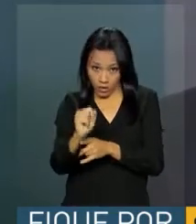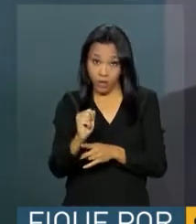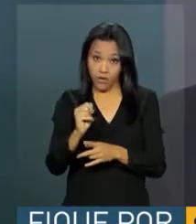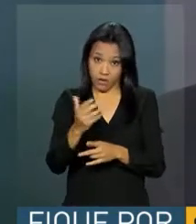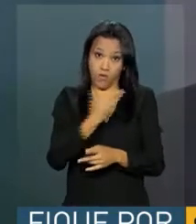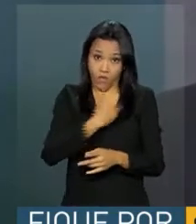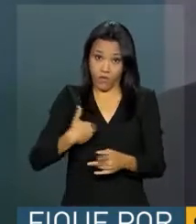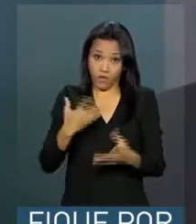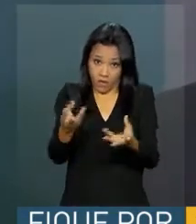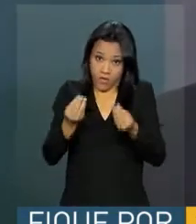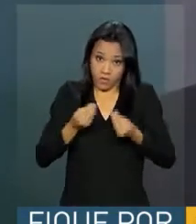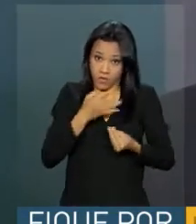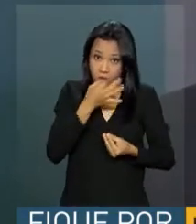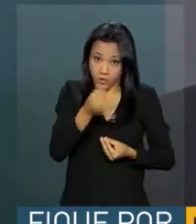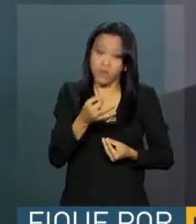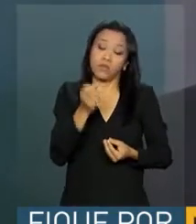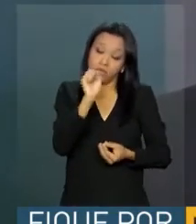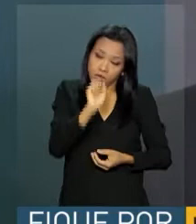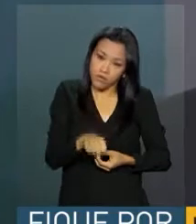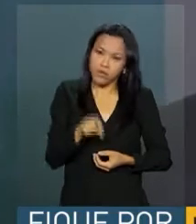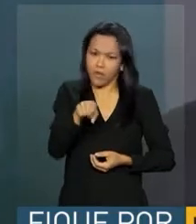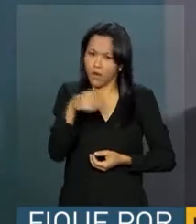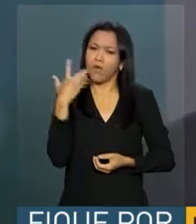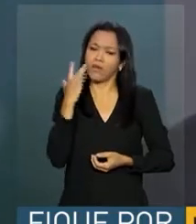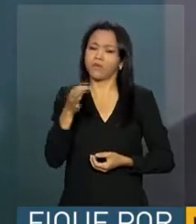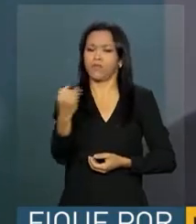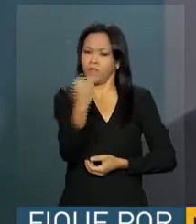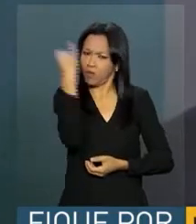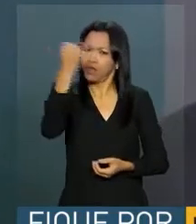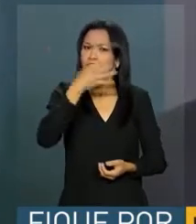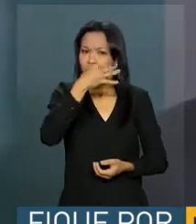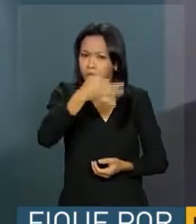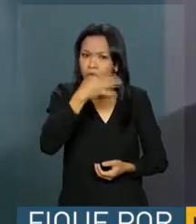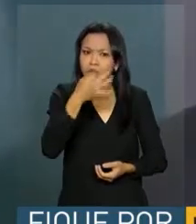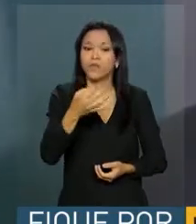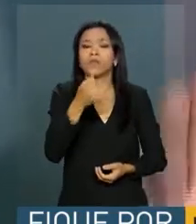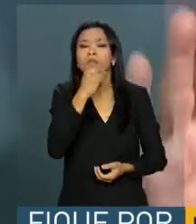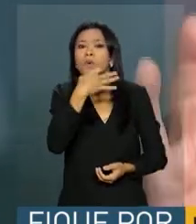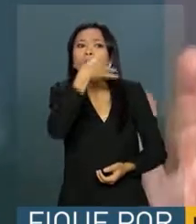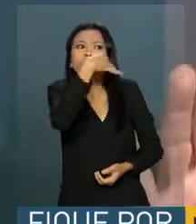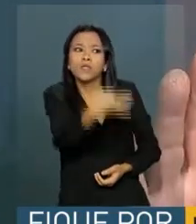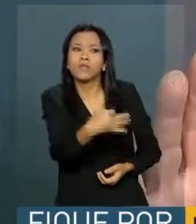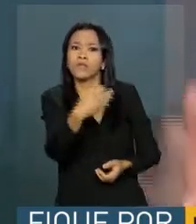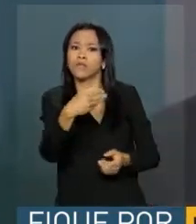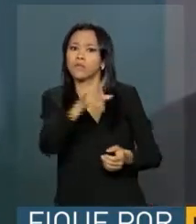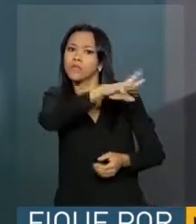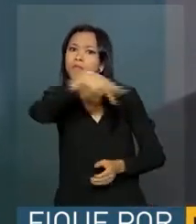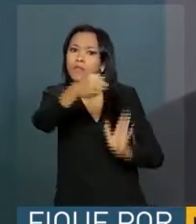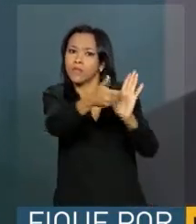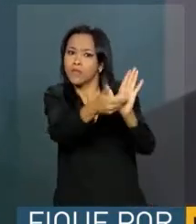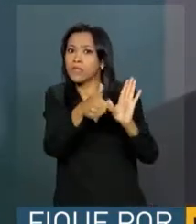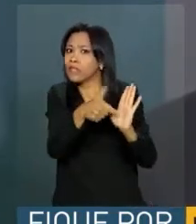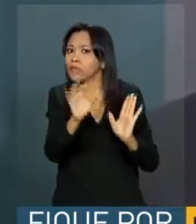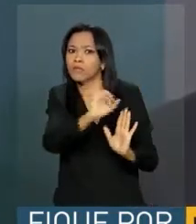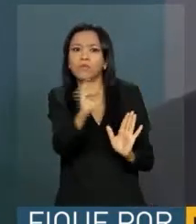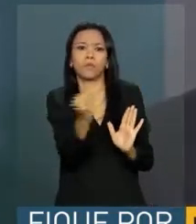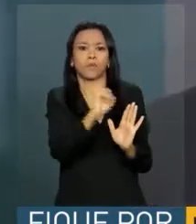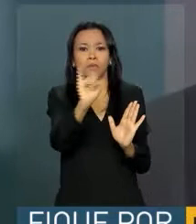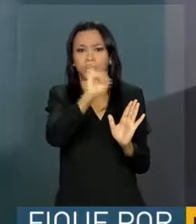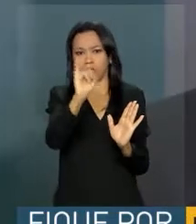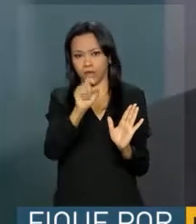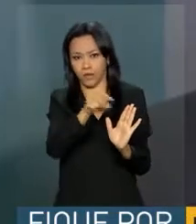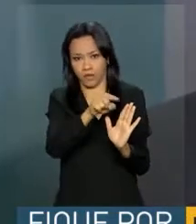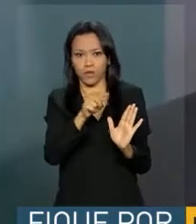Sim, são manifestações da maior importância, né? Por exemplo, a opinião do presidente da Câmara, importantíssimo, né? O que